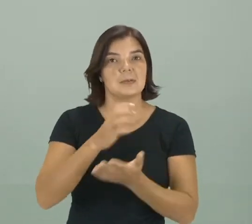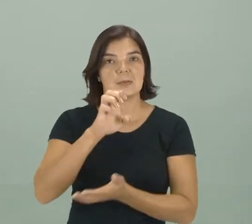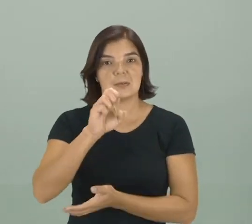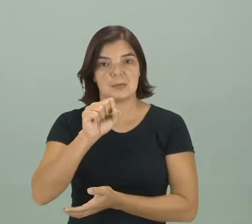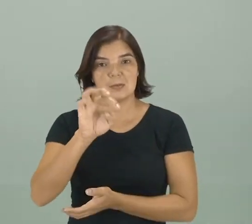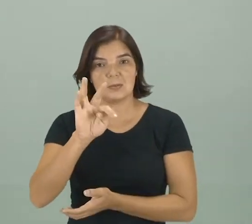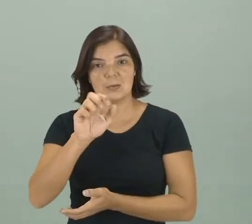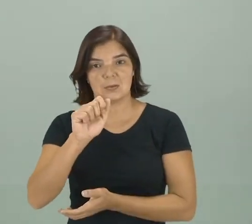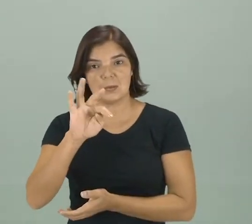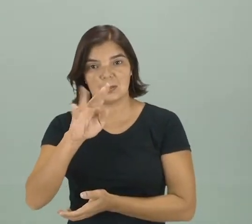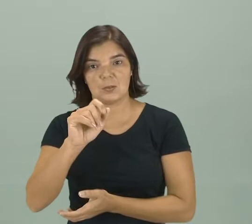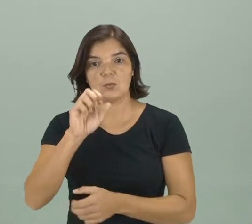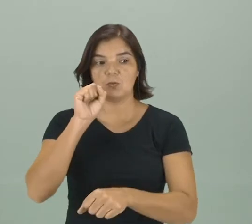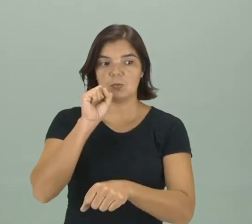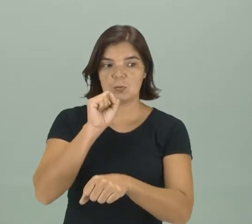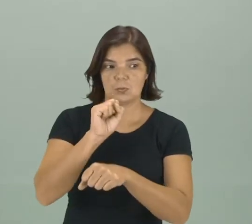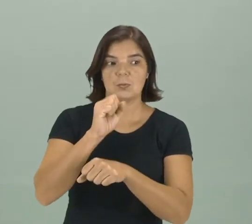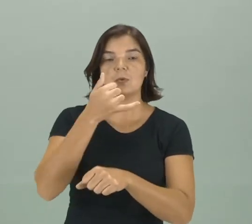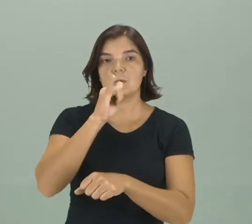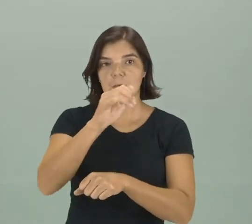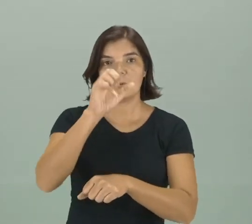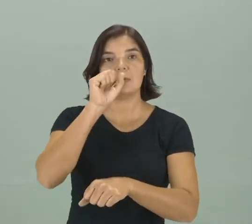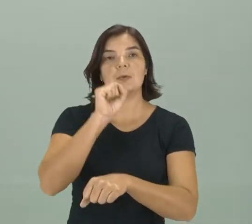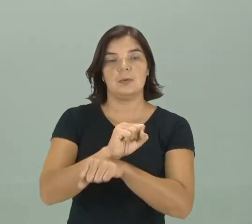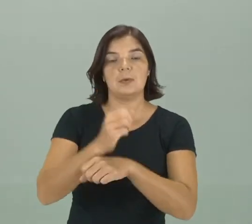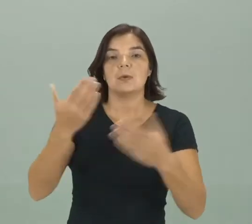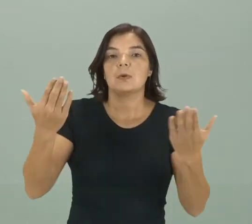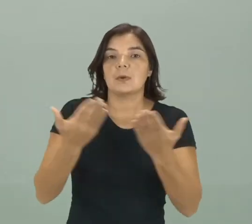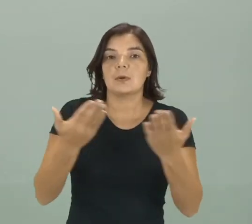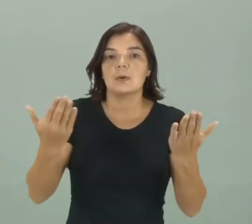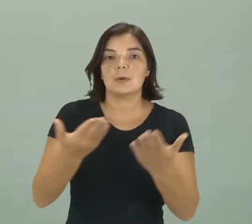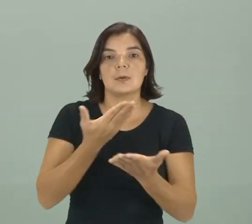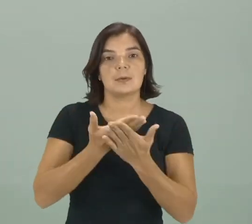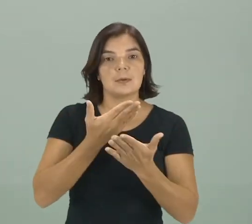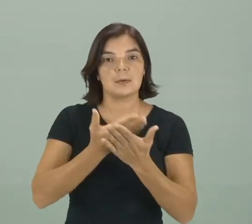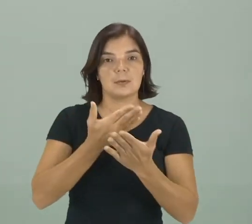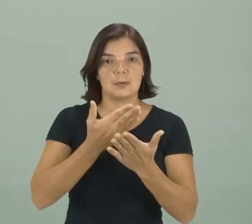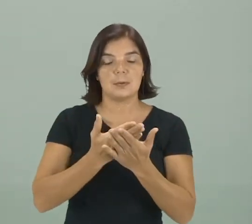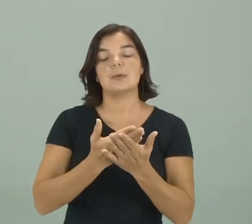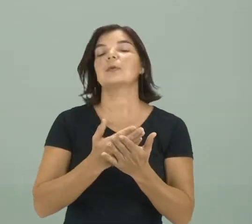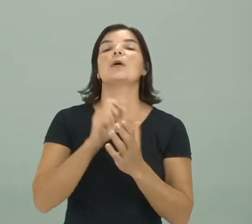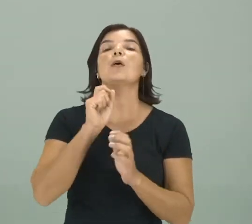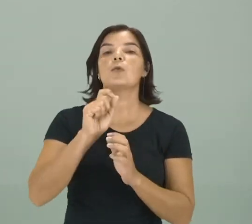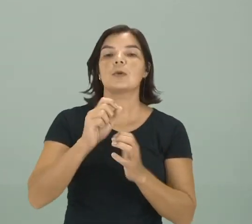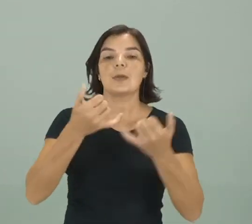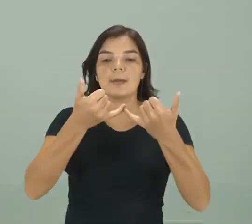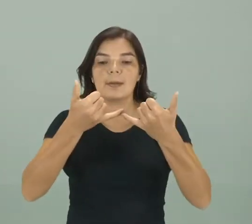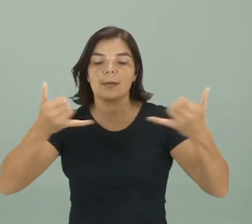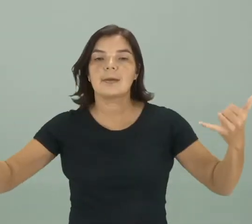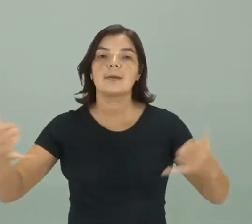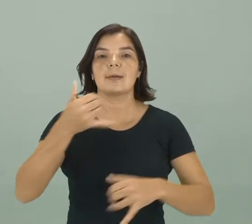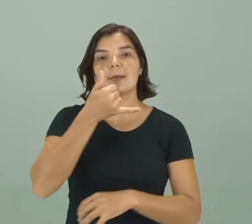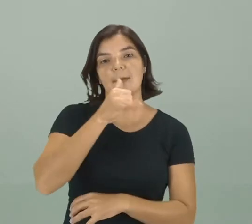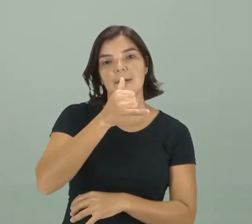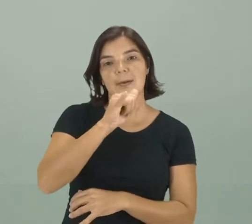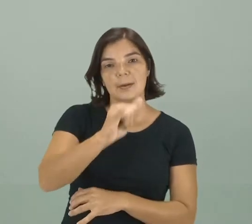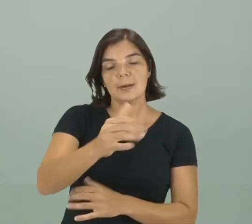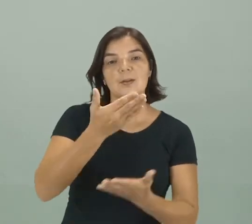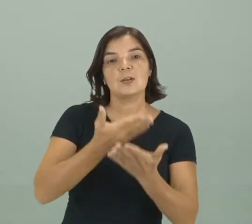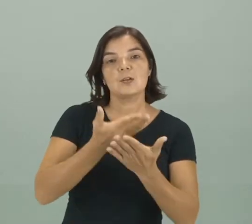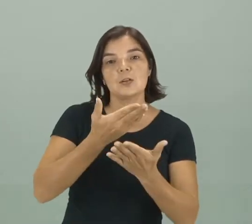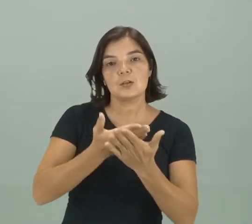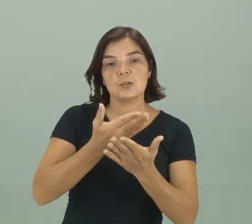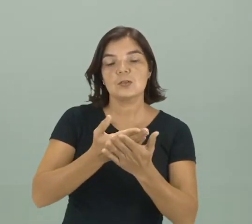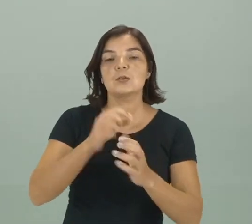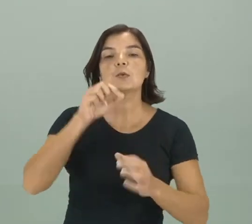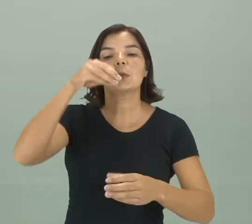ou paradas. Dessa vez nós vamos estudar agora a eletrodinâmica. O que a eletrodinâmica estuda no ensino